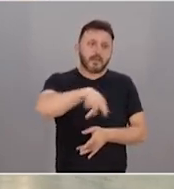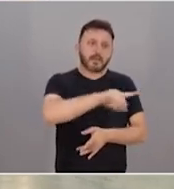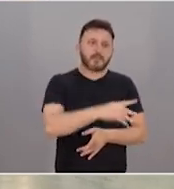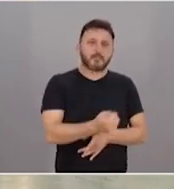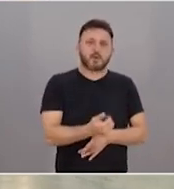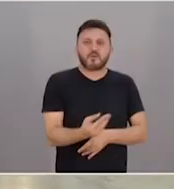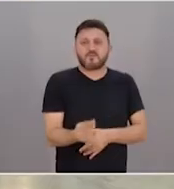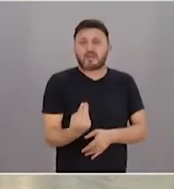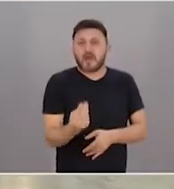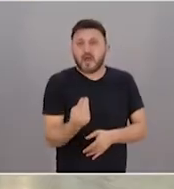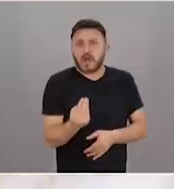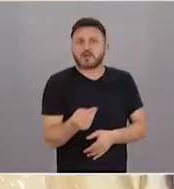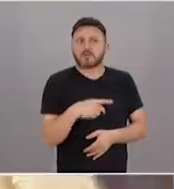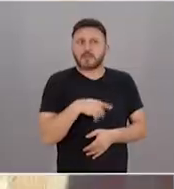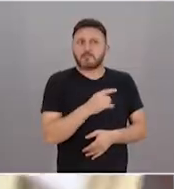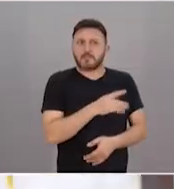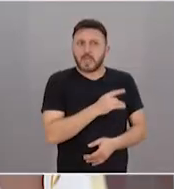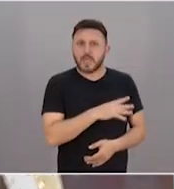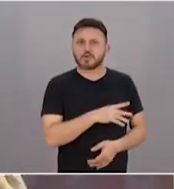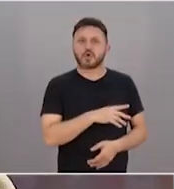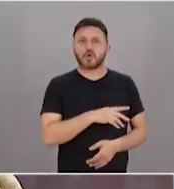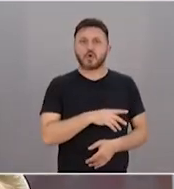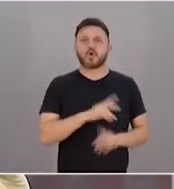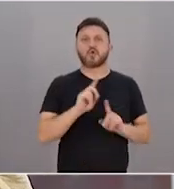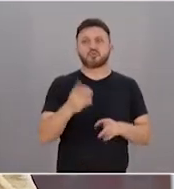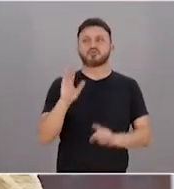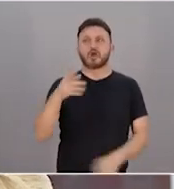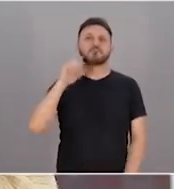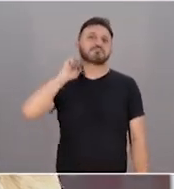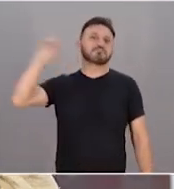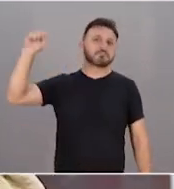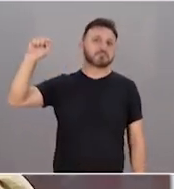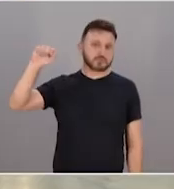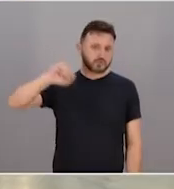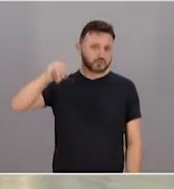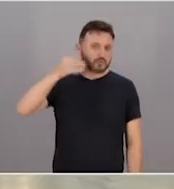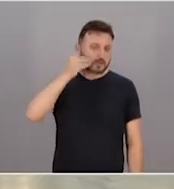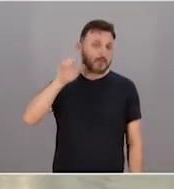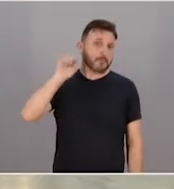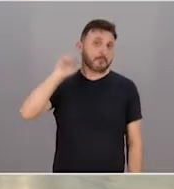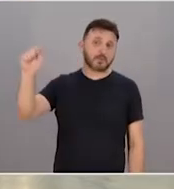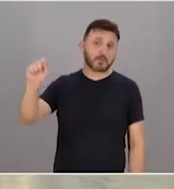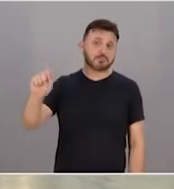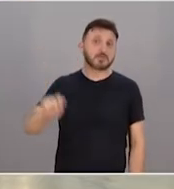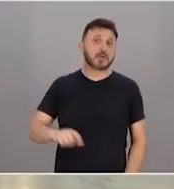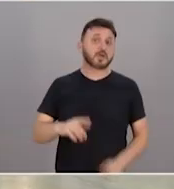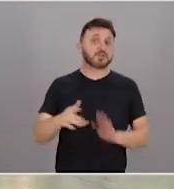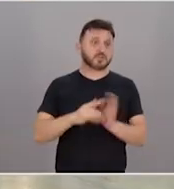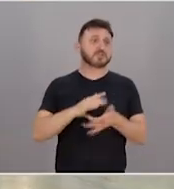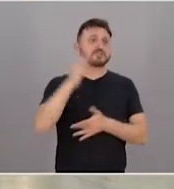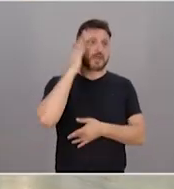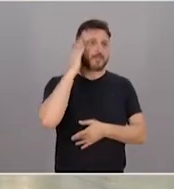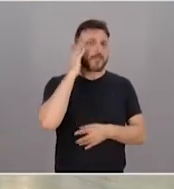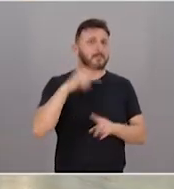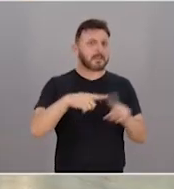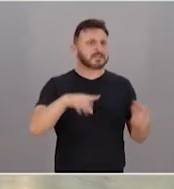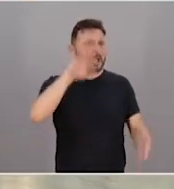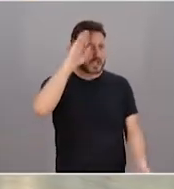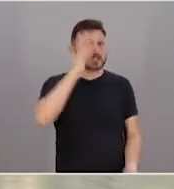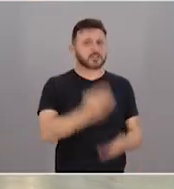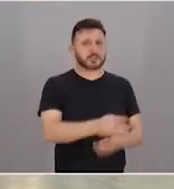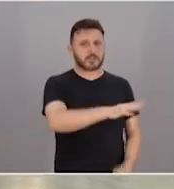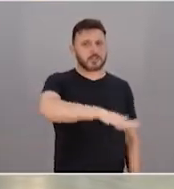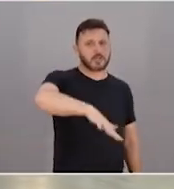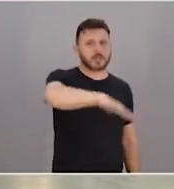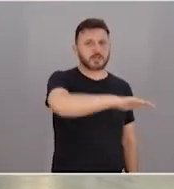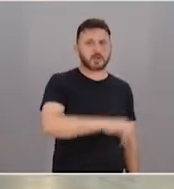apóstolos, nos 11, um já tinha se matado, sabia, mas ele continuou acreditando. Eu digo hoje para